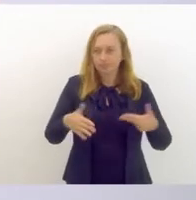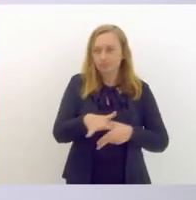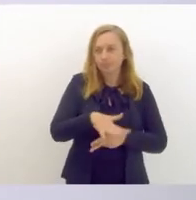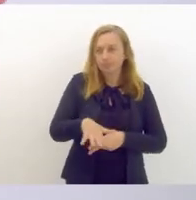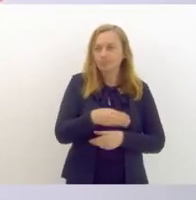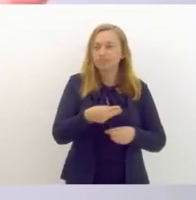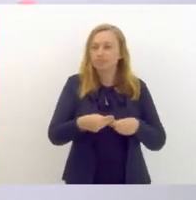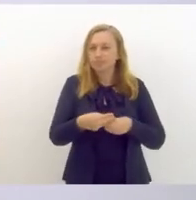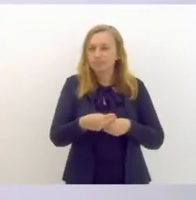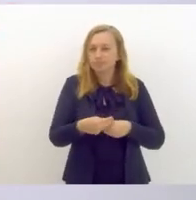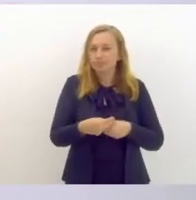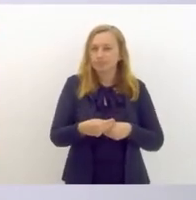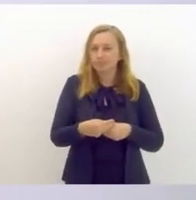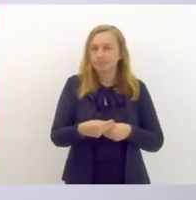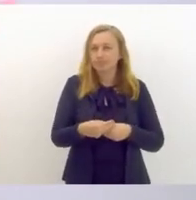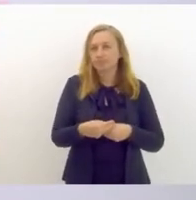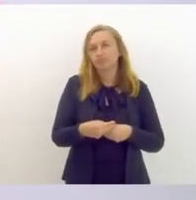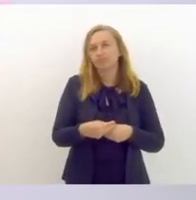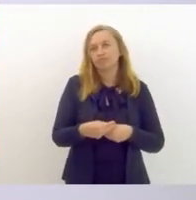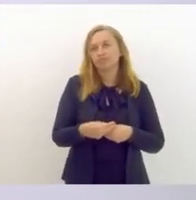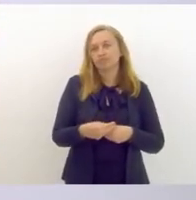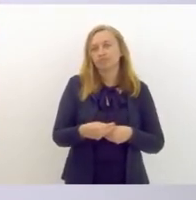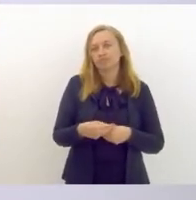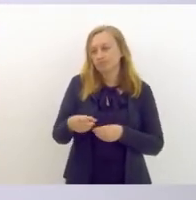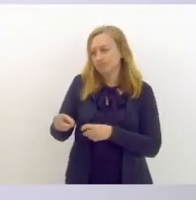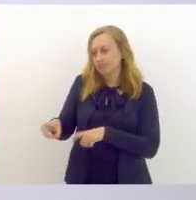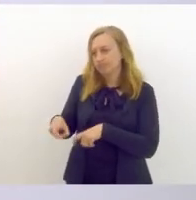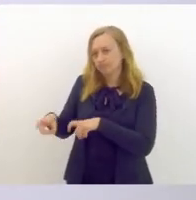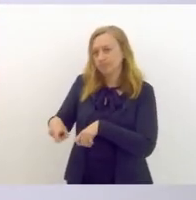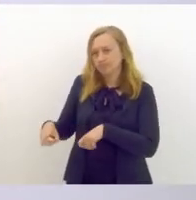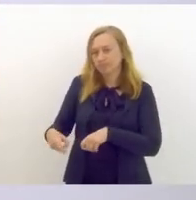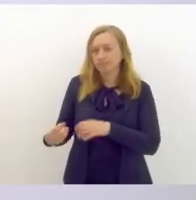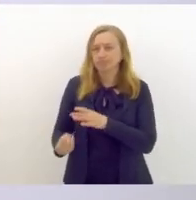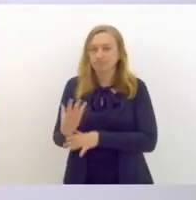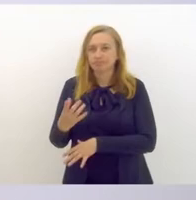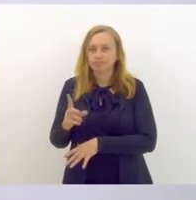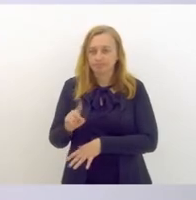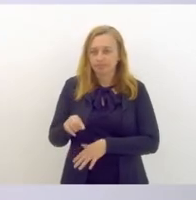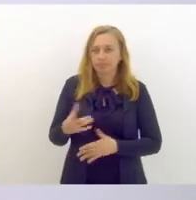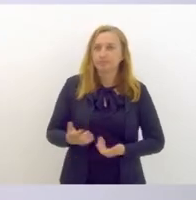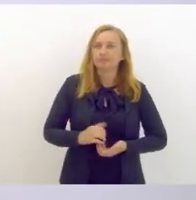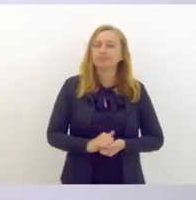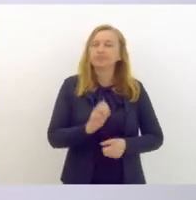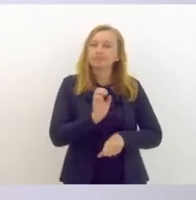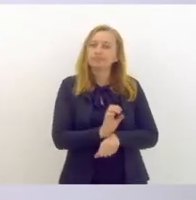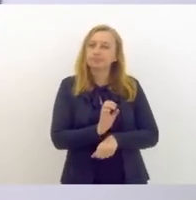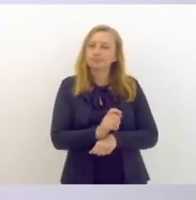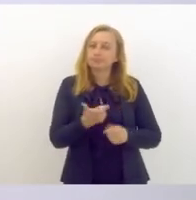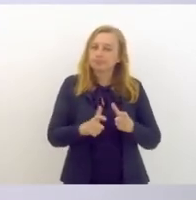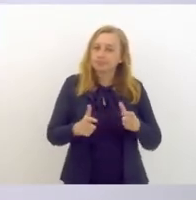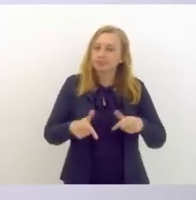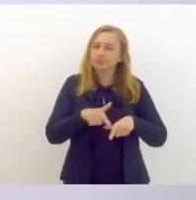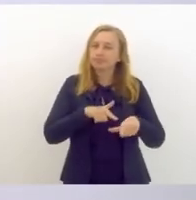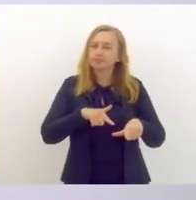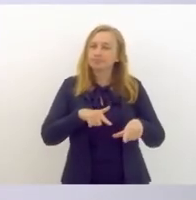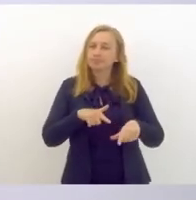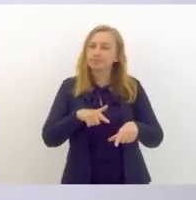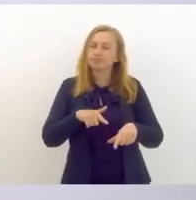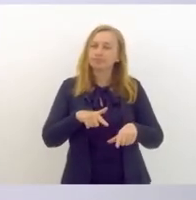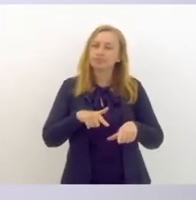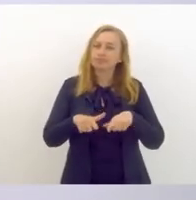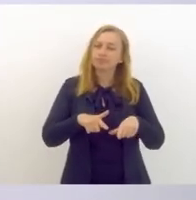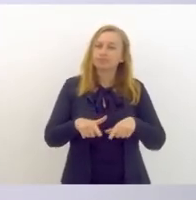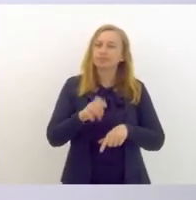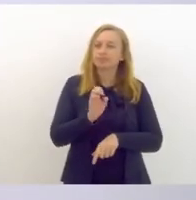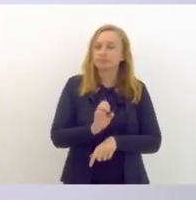municípios citados são de pastagem, pastagem produtiva, muitas das vezes. O Estado tem uma missão muito grande para o próximo ciclo de